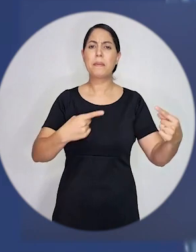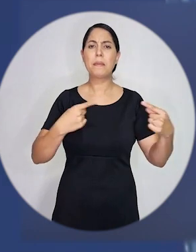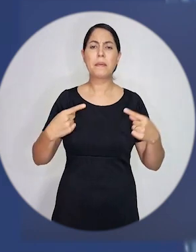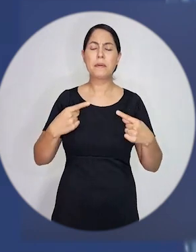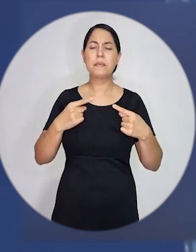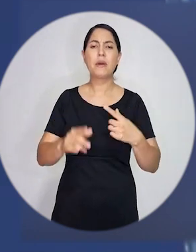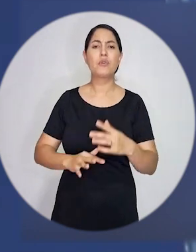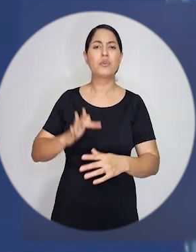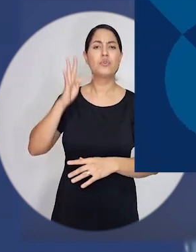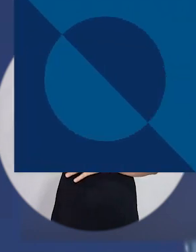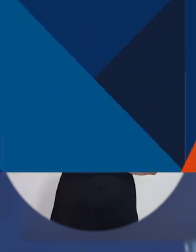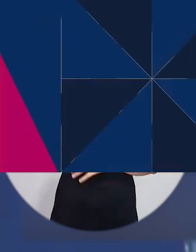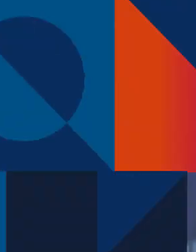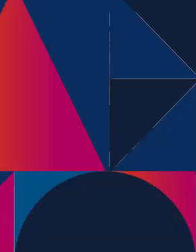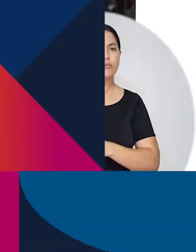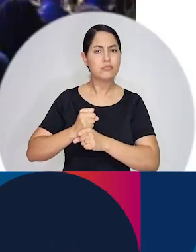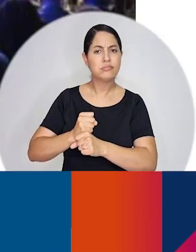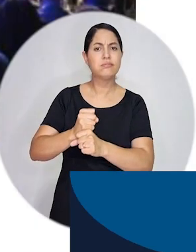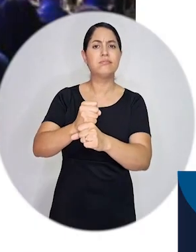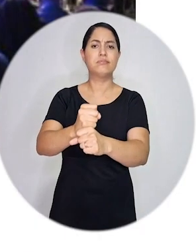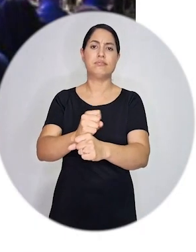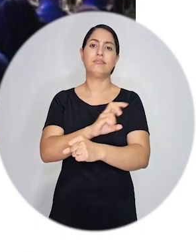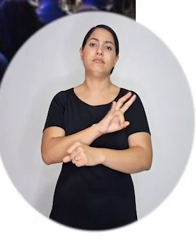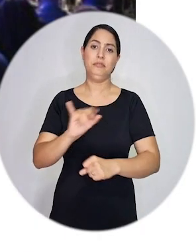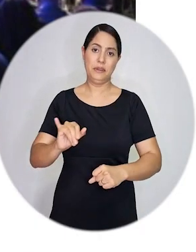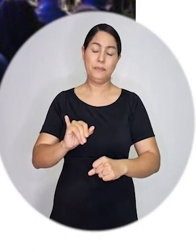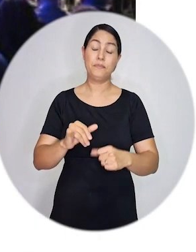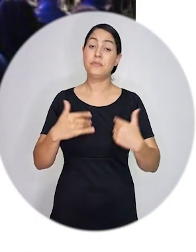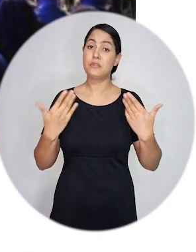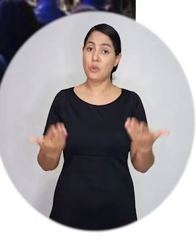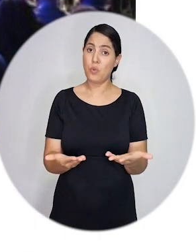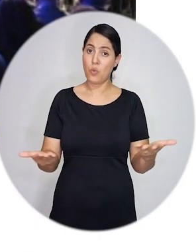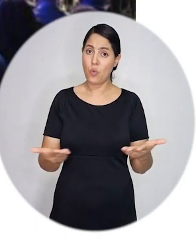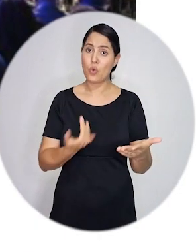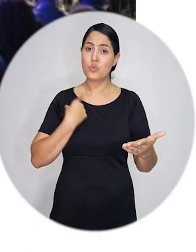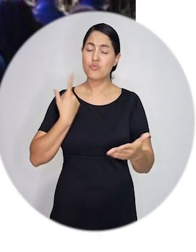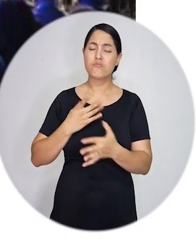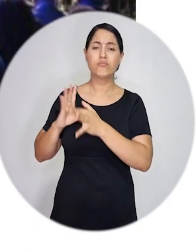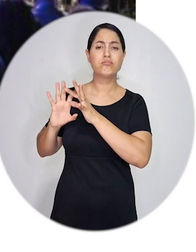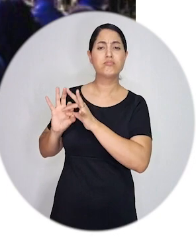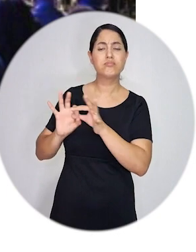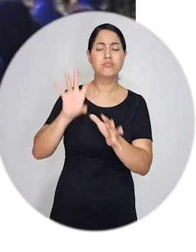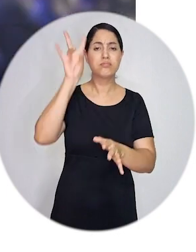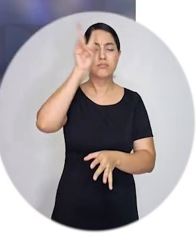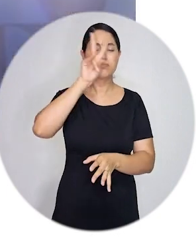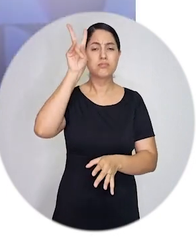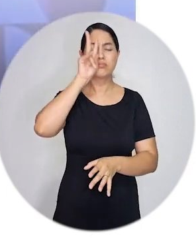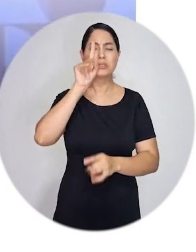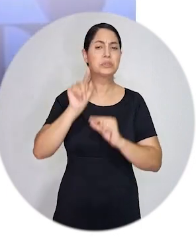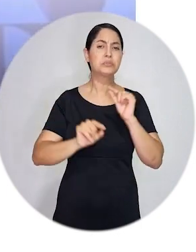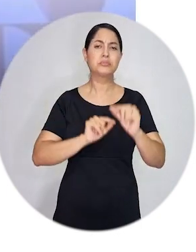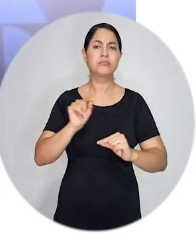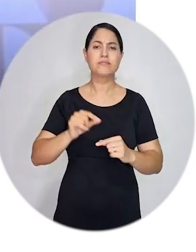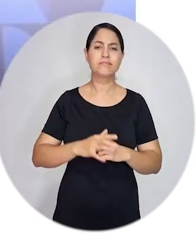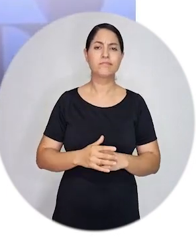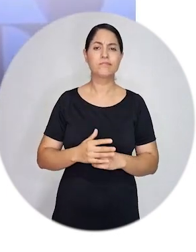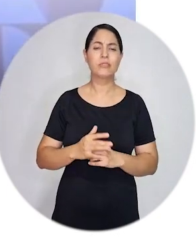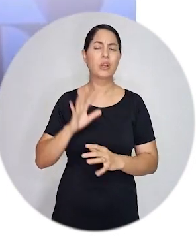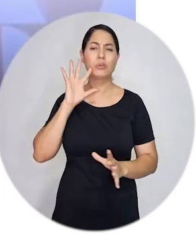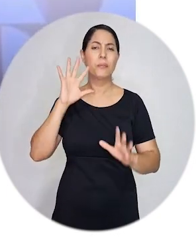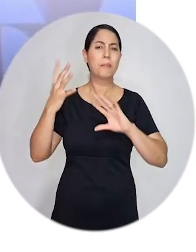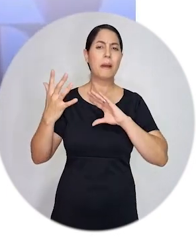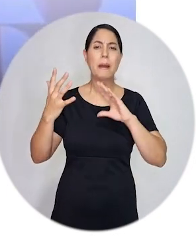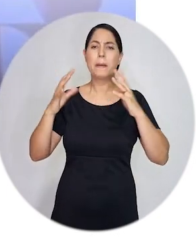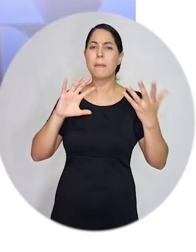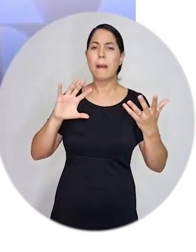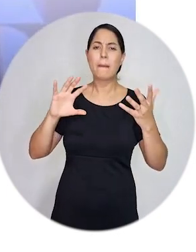os rumos da Ordem dos Advogados do Brasil nos próximos anos. O contexto dessa quadra histórica é de que